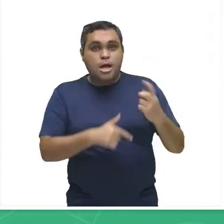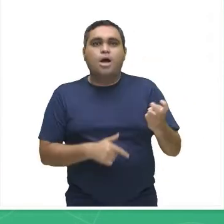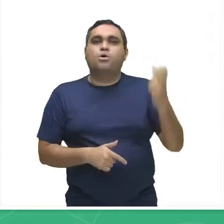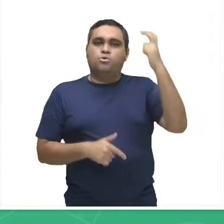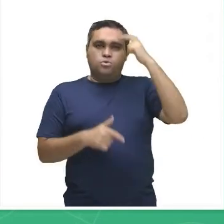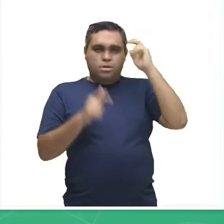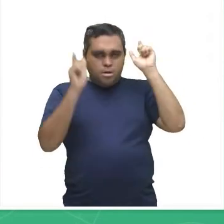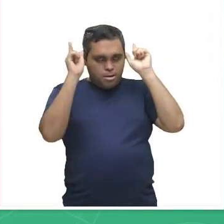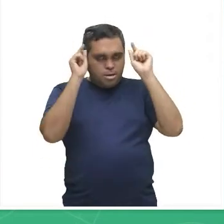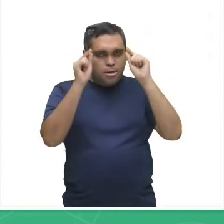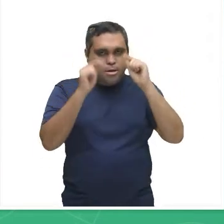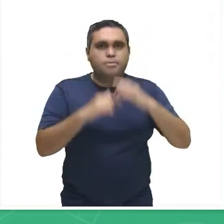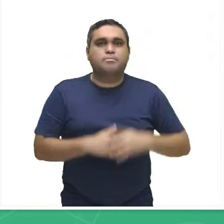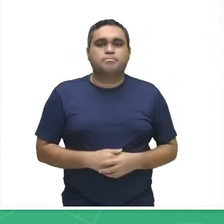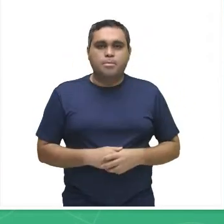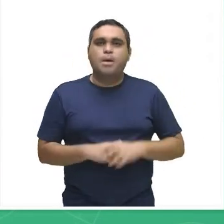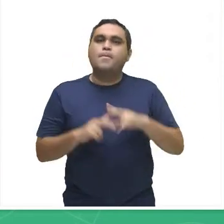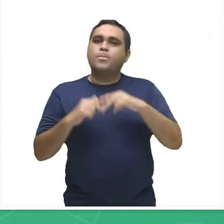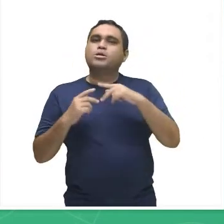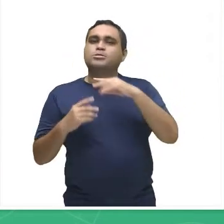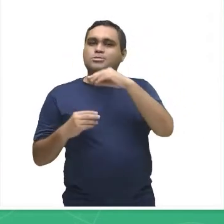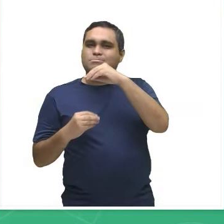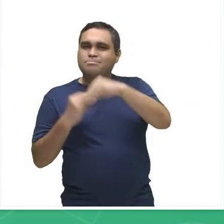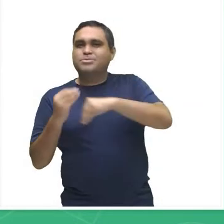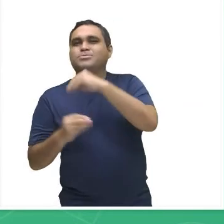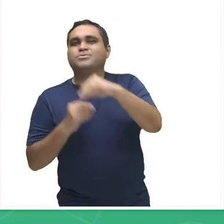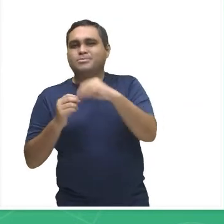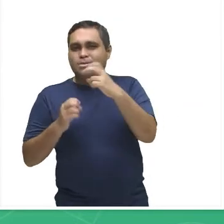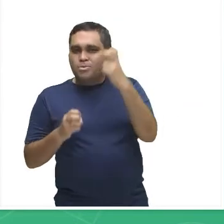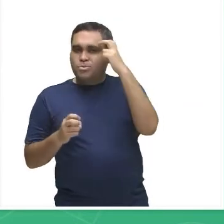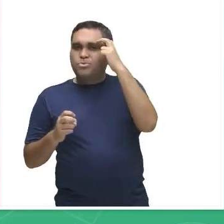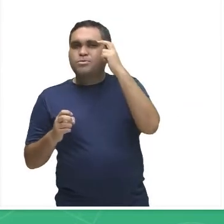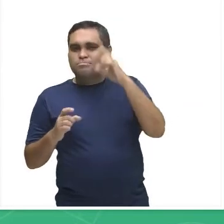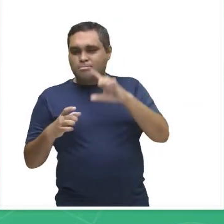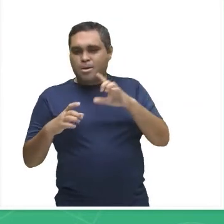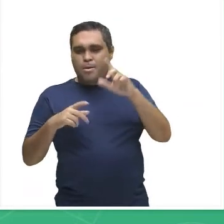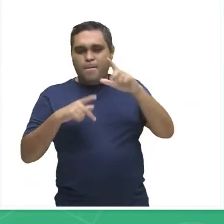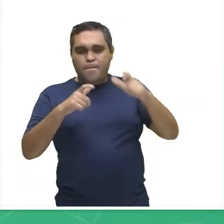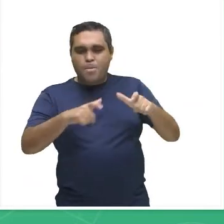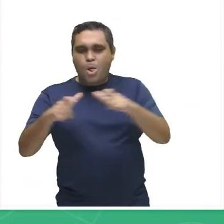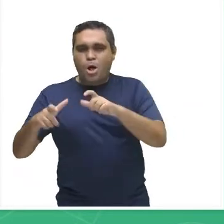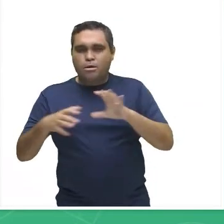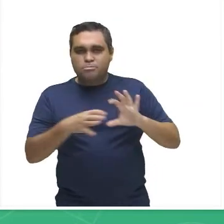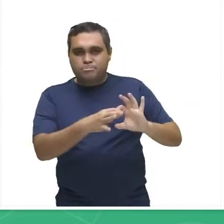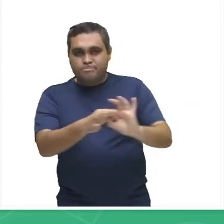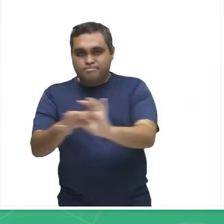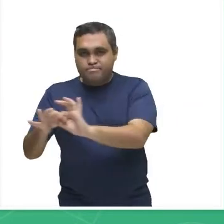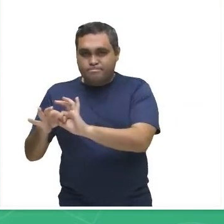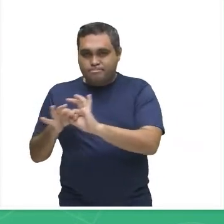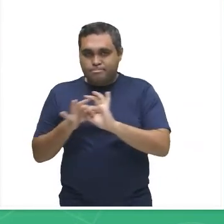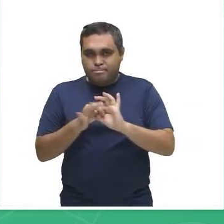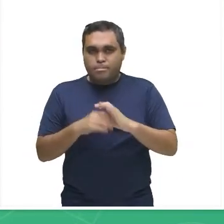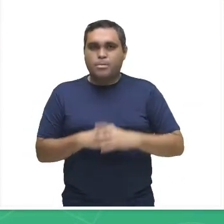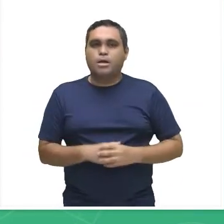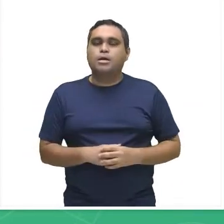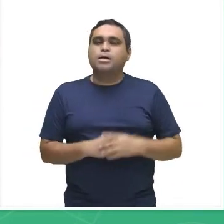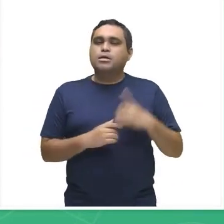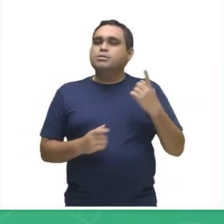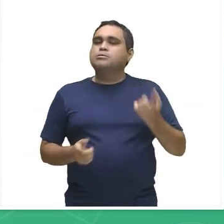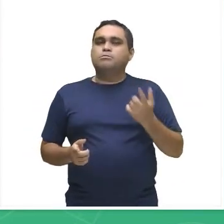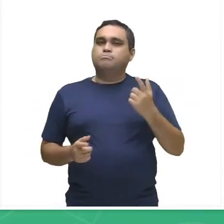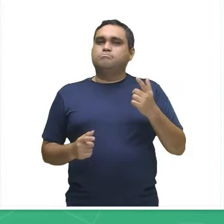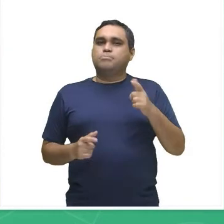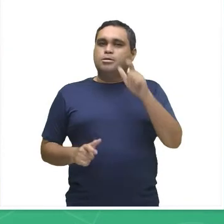dias atuais, ok? Então a gente vai recapitular aqui esses nossos personagens icônicos que a gente